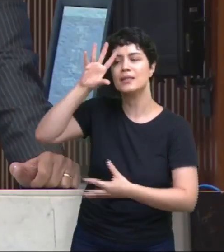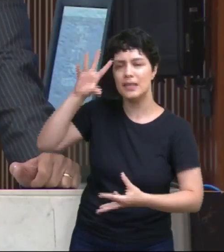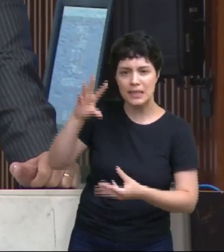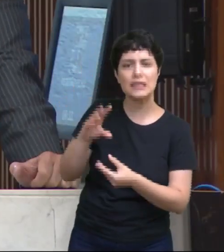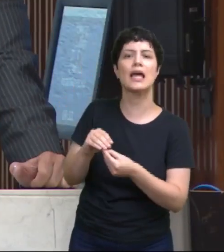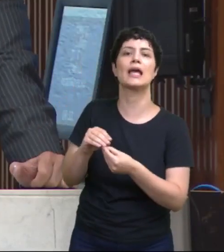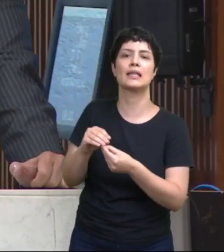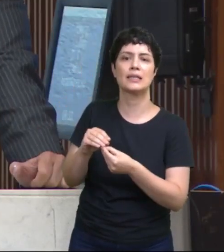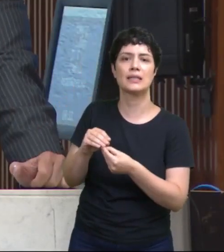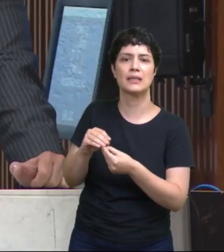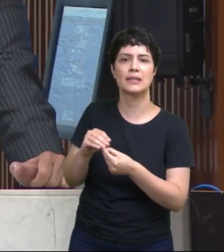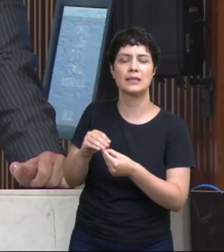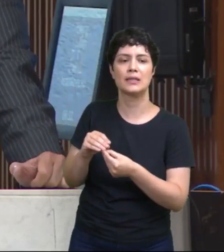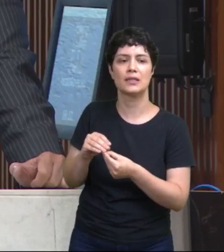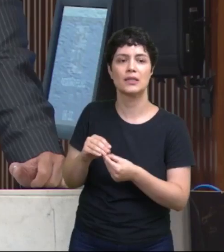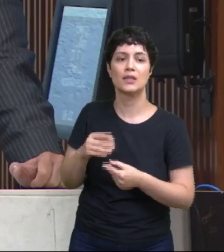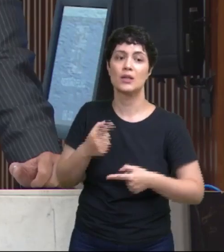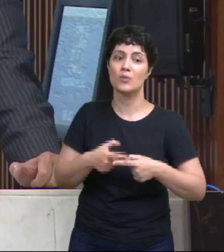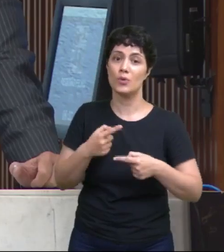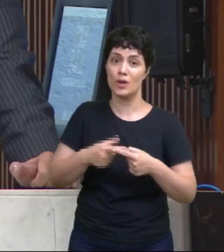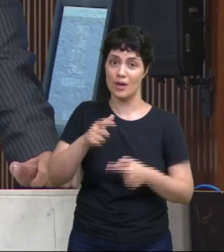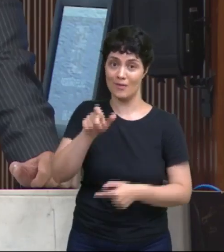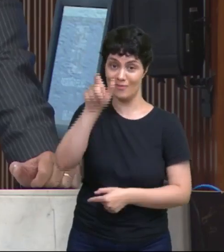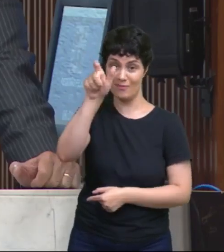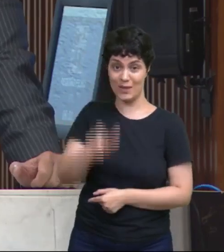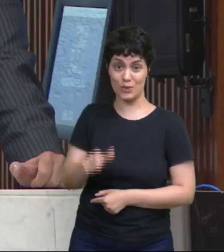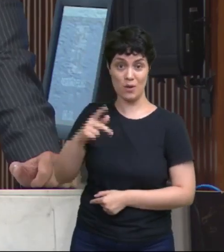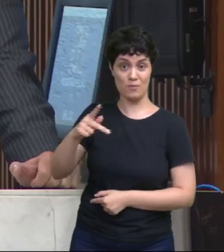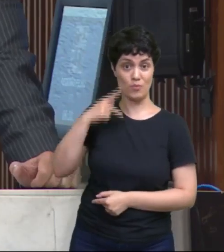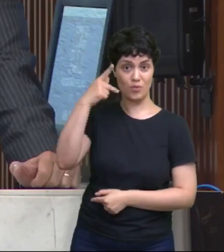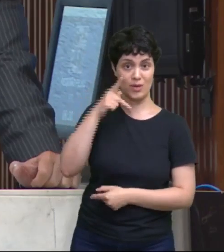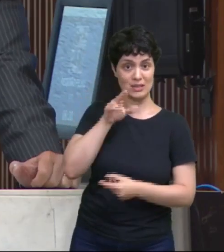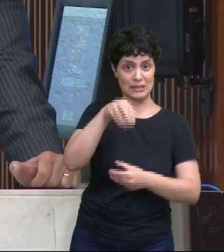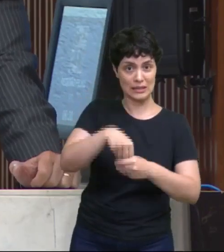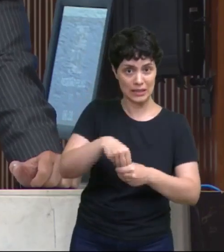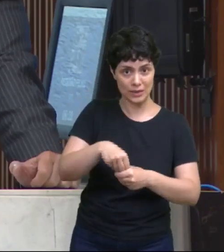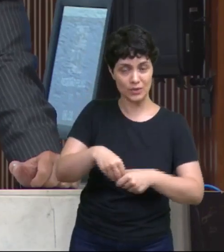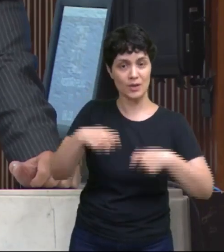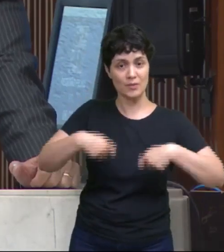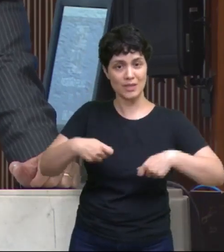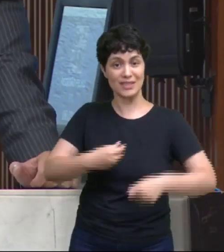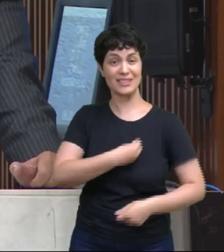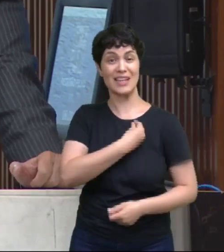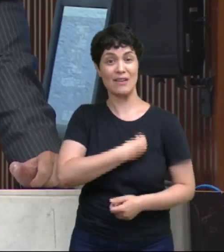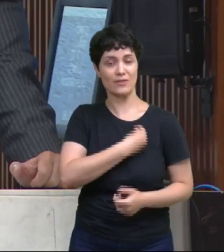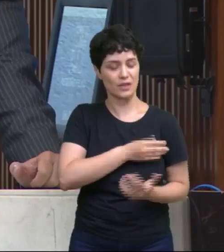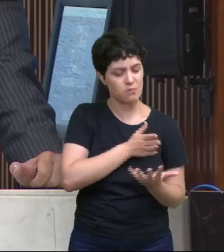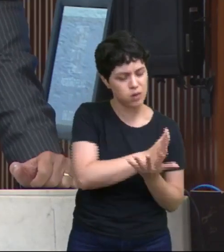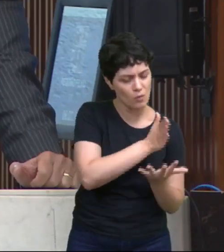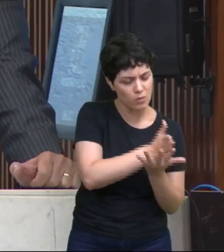O tanto que um político se desdobra para estar presente na vida da sua família.